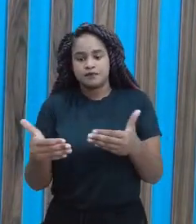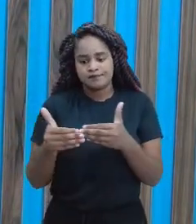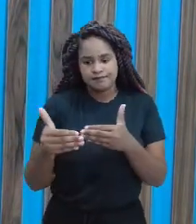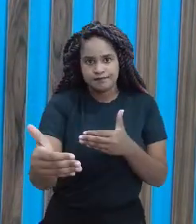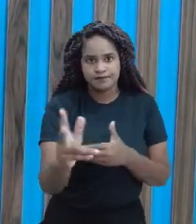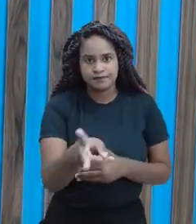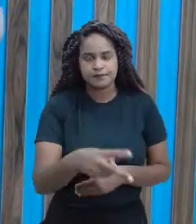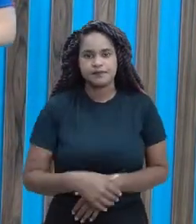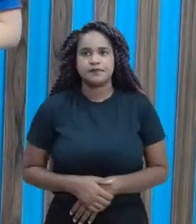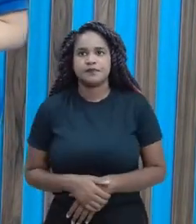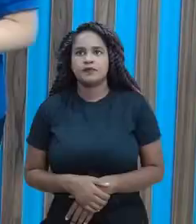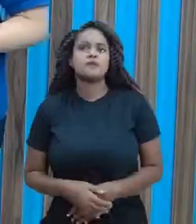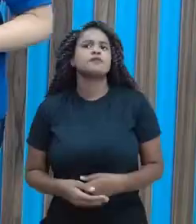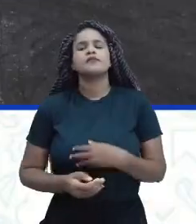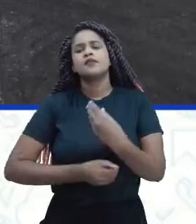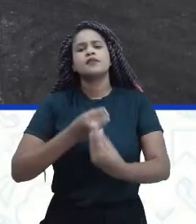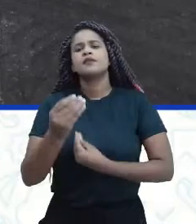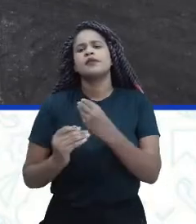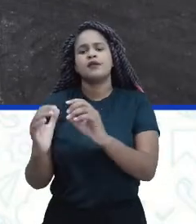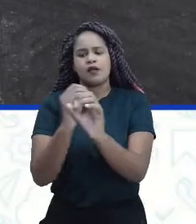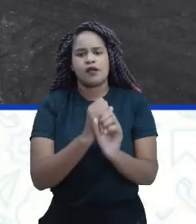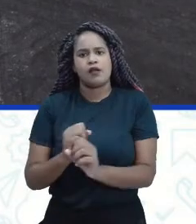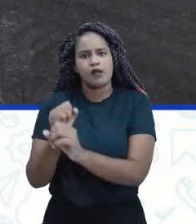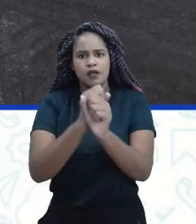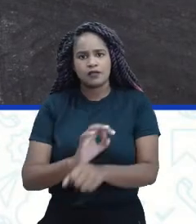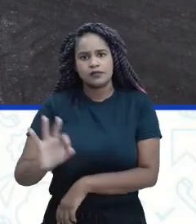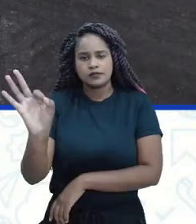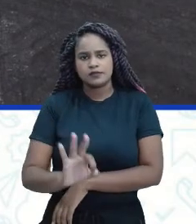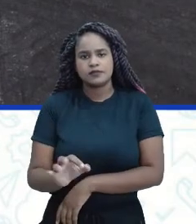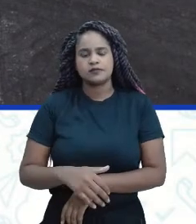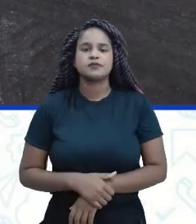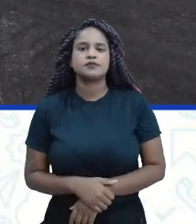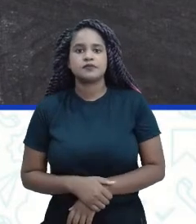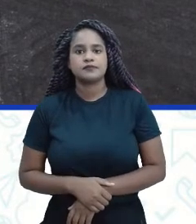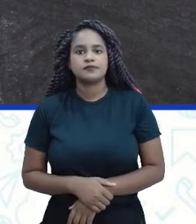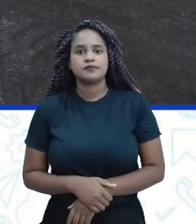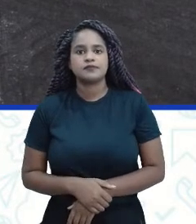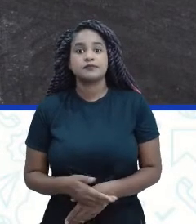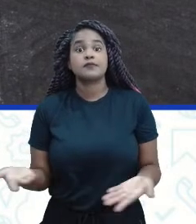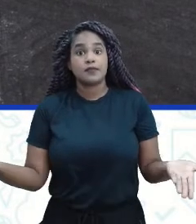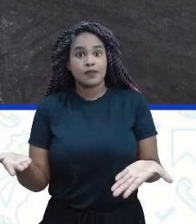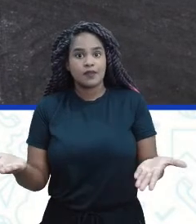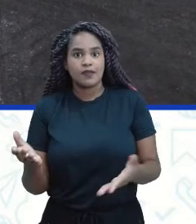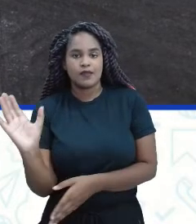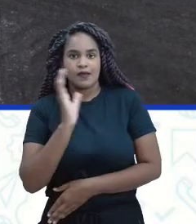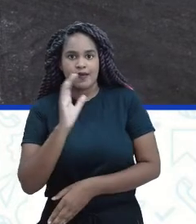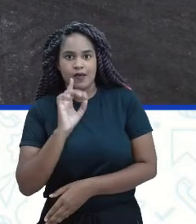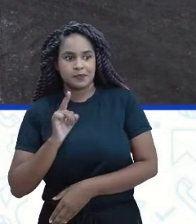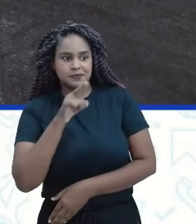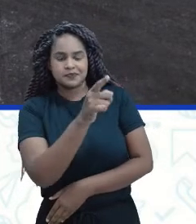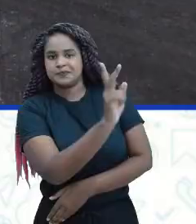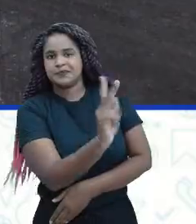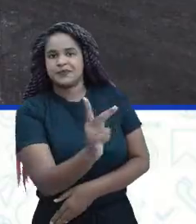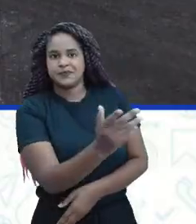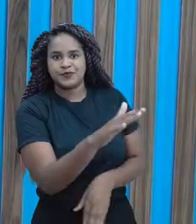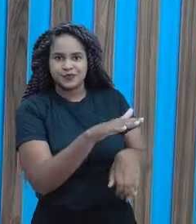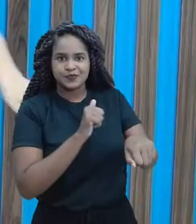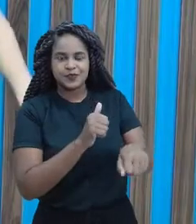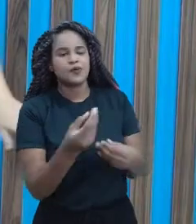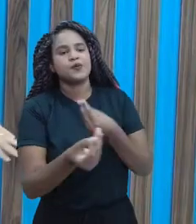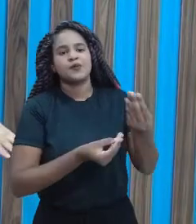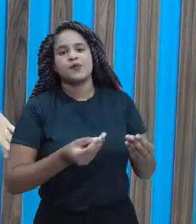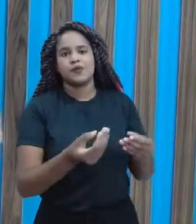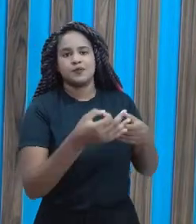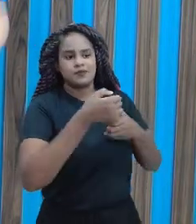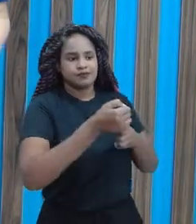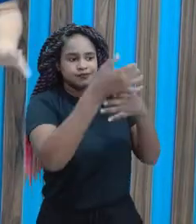aqui. E como que a gente faz para calcular essa noção de porcentagem? Deixa eu dar um pulinho ali no professor Henrique, verificar como é que está a movimentação